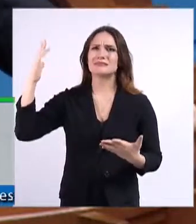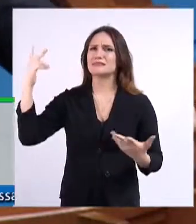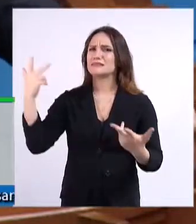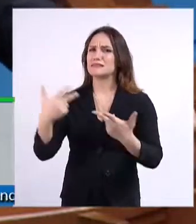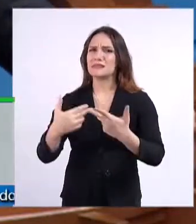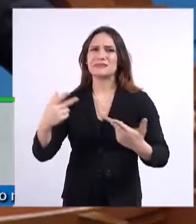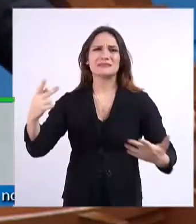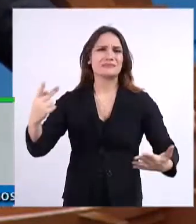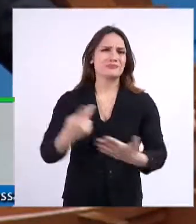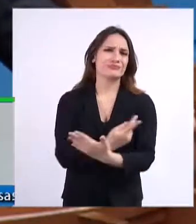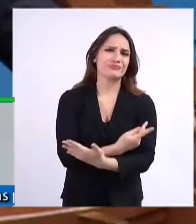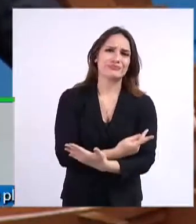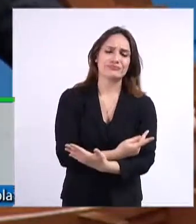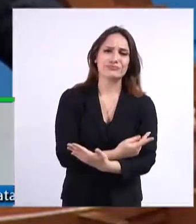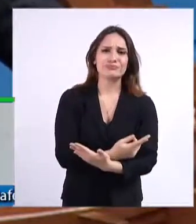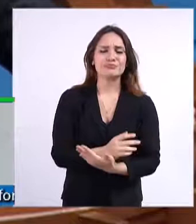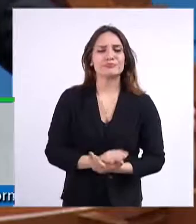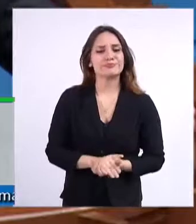atrapalhadas